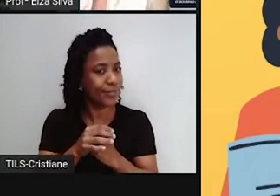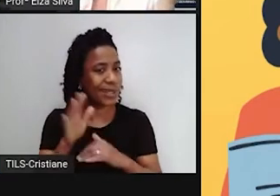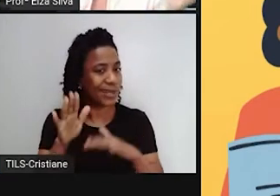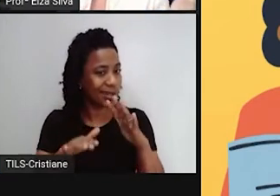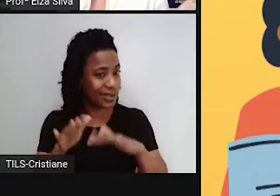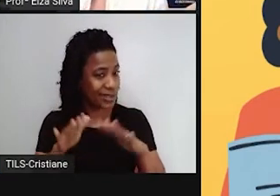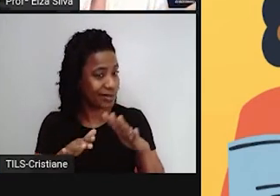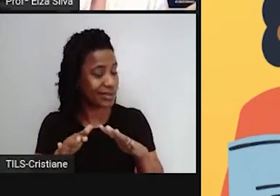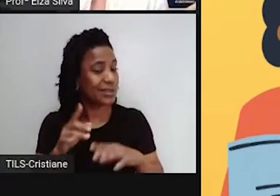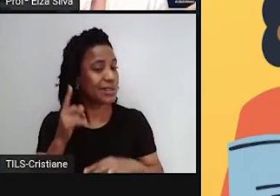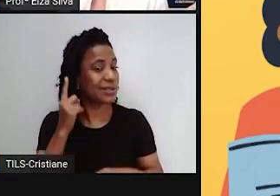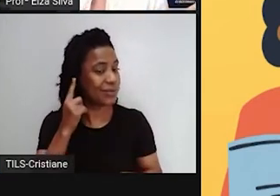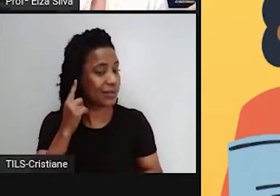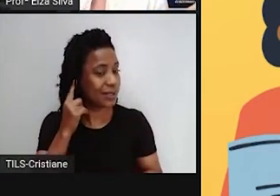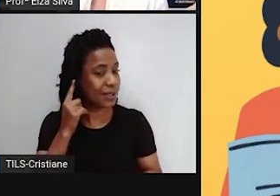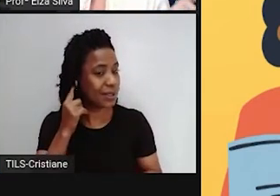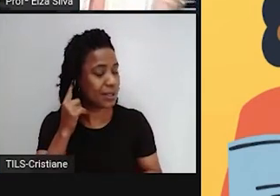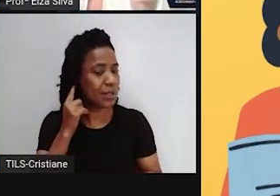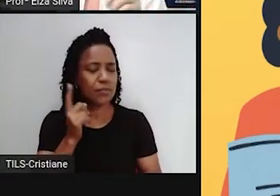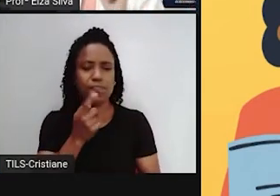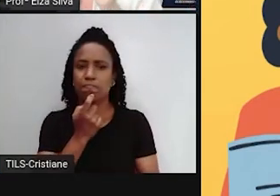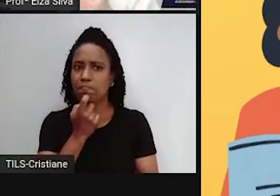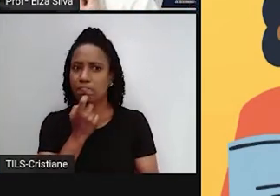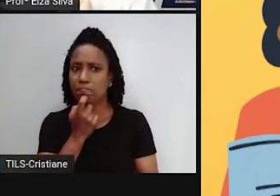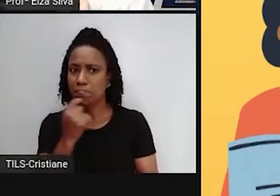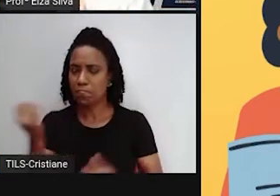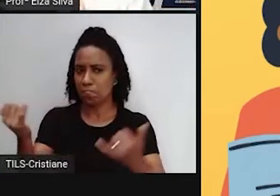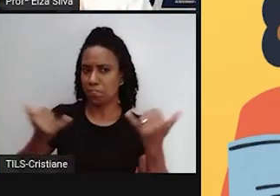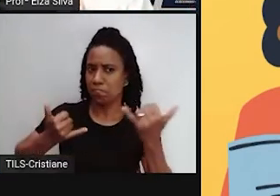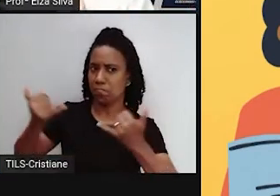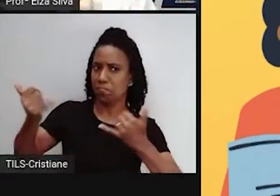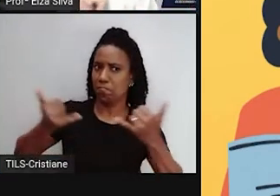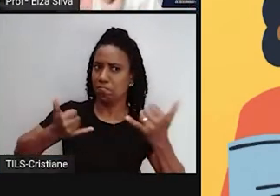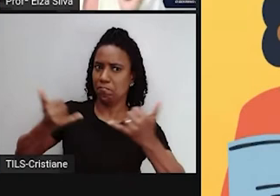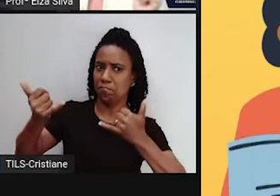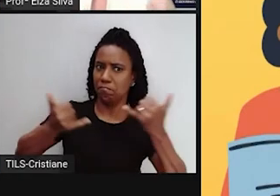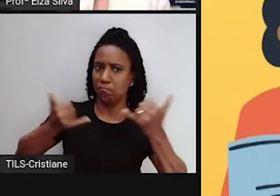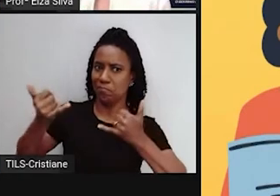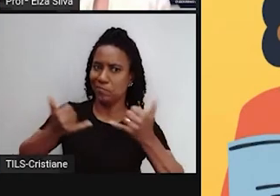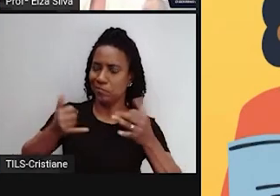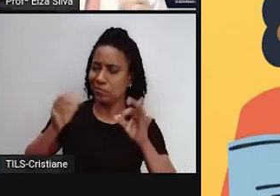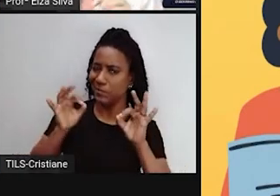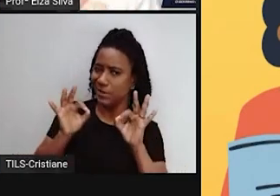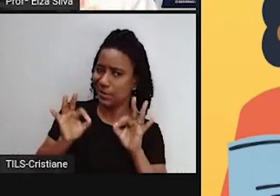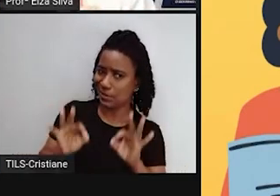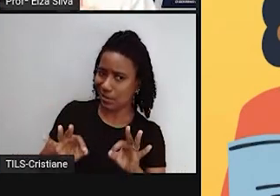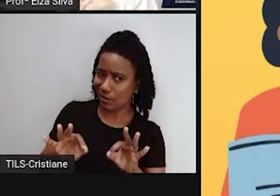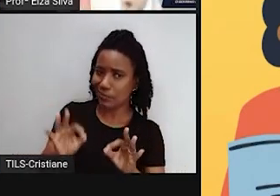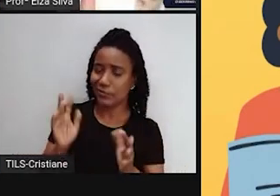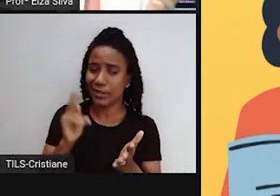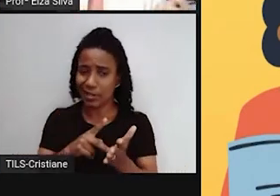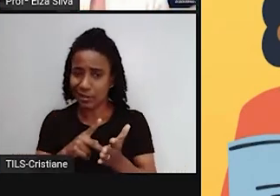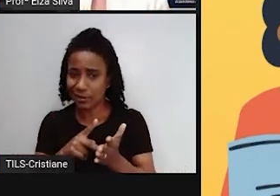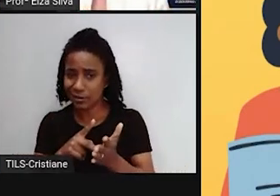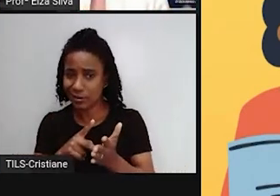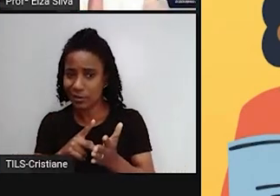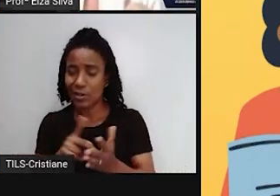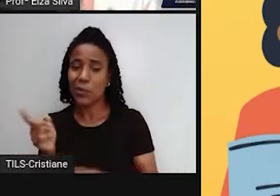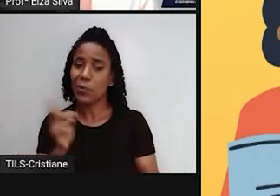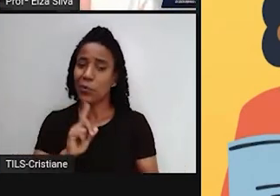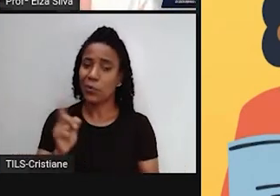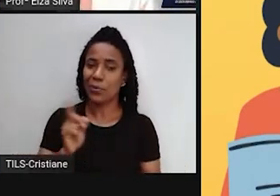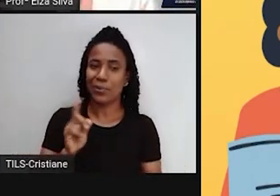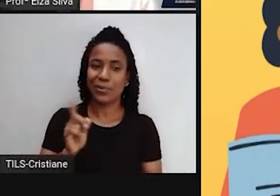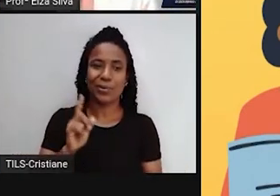ouve rumores. Mas esses rumores, a gente não tem garantia se ele é falso, ou melhor, se eles são falsos